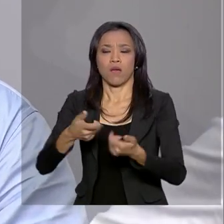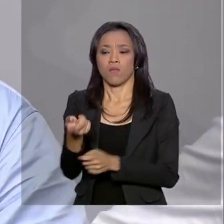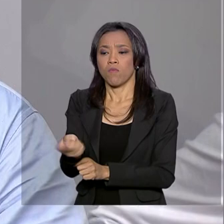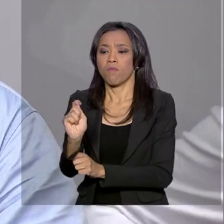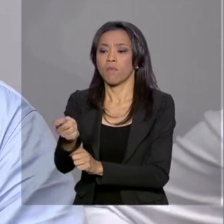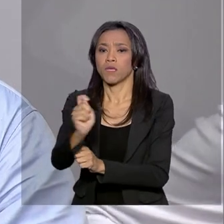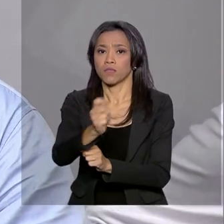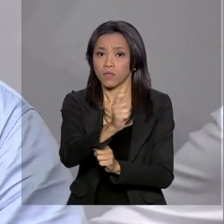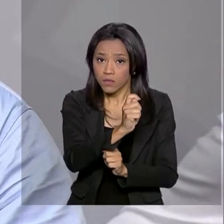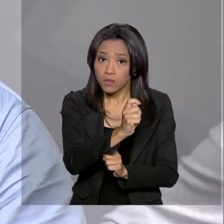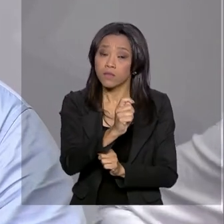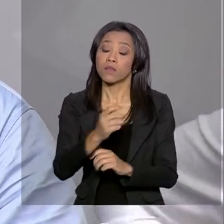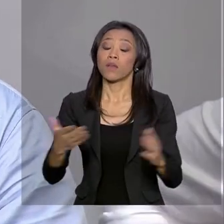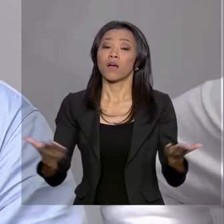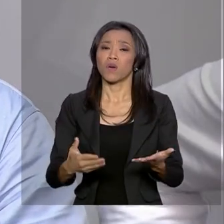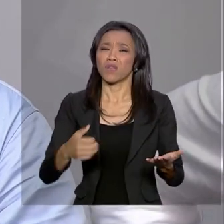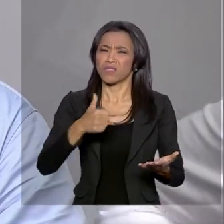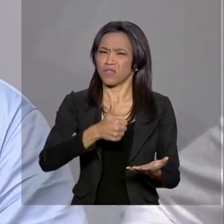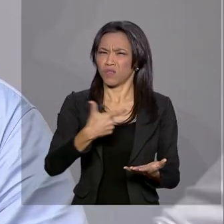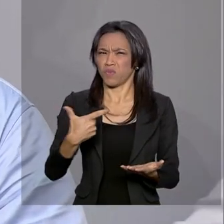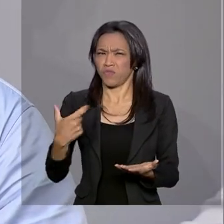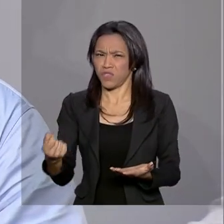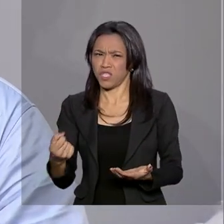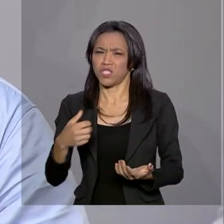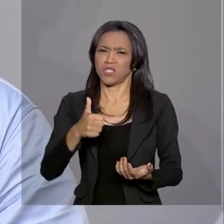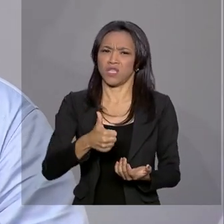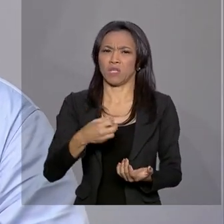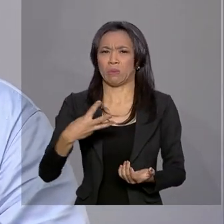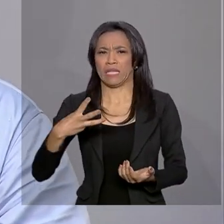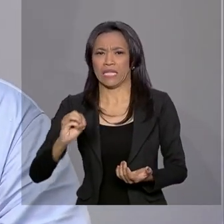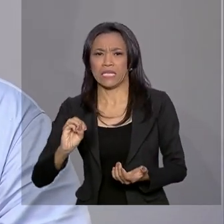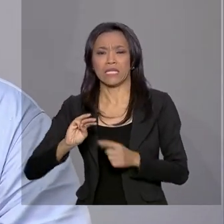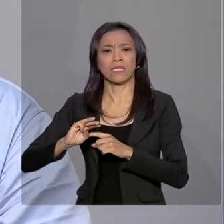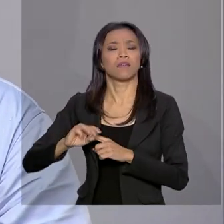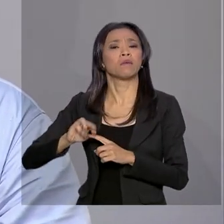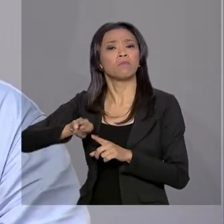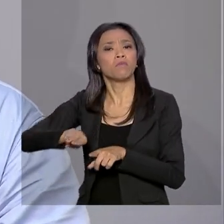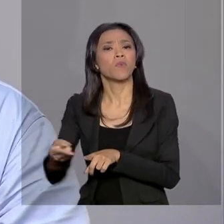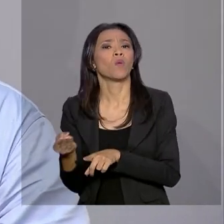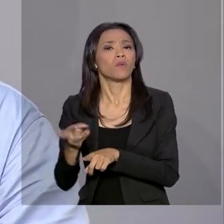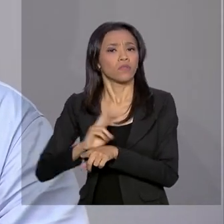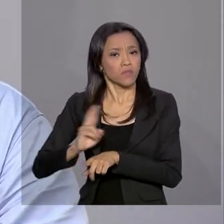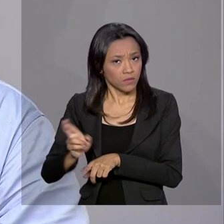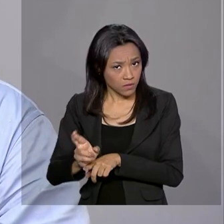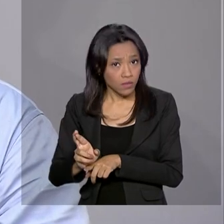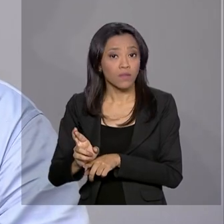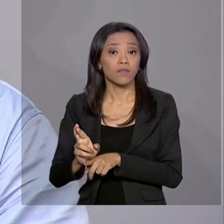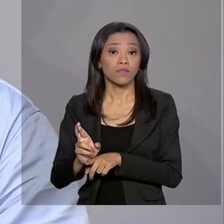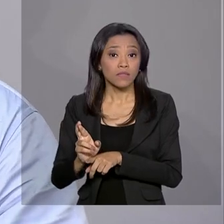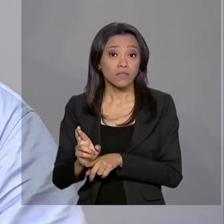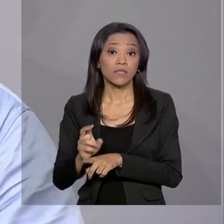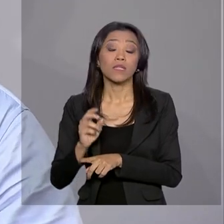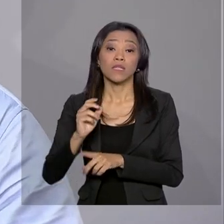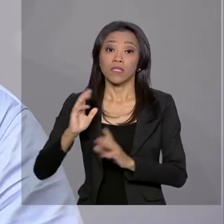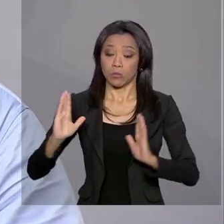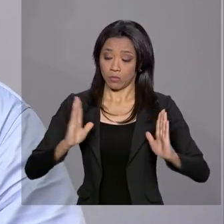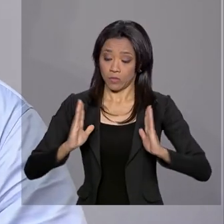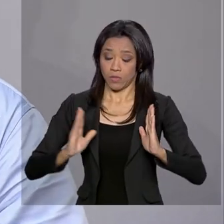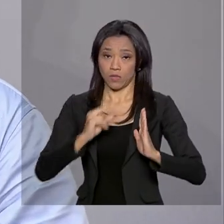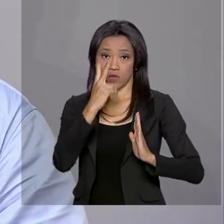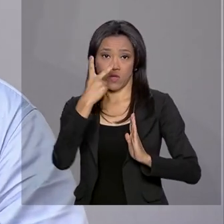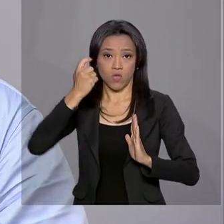mais ou menos 120, 130 milhões de reais caso atingirmos os dois meses